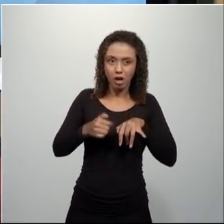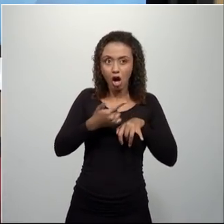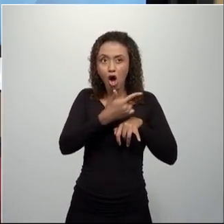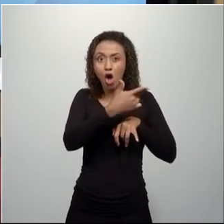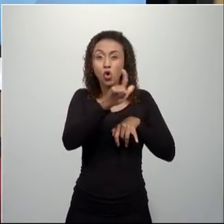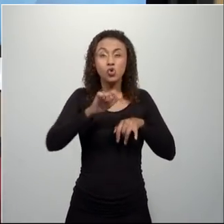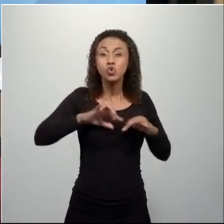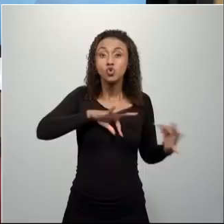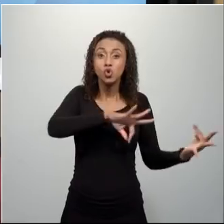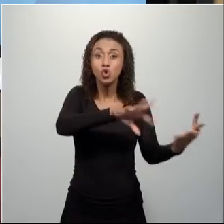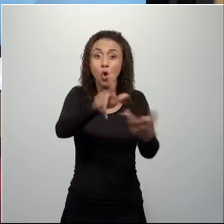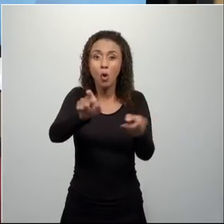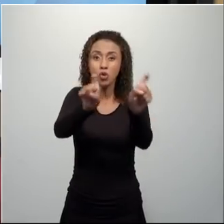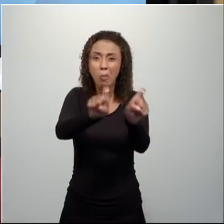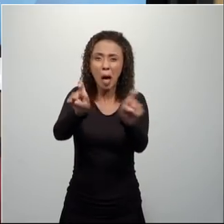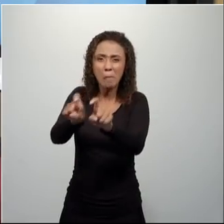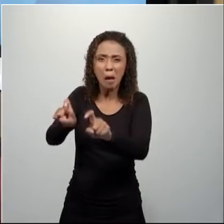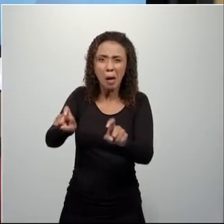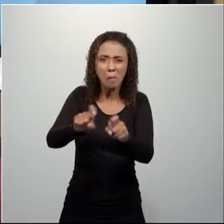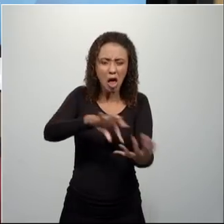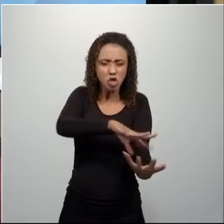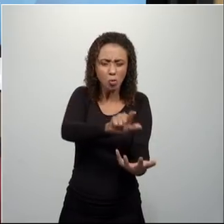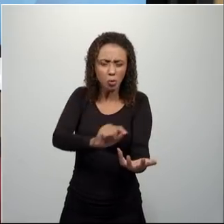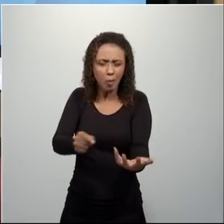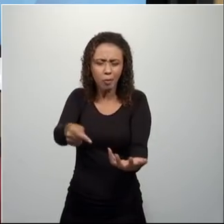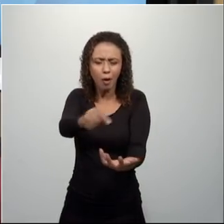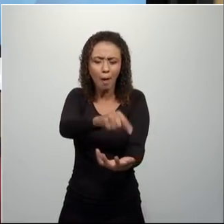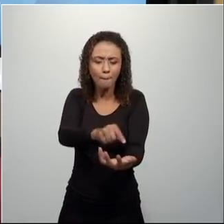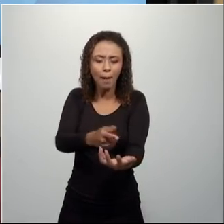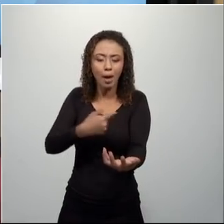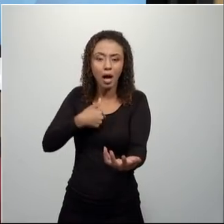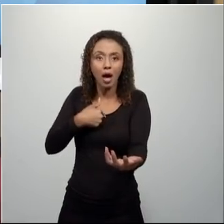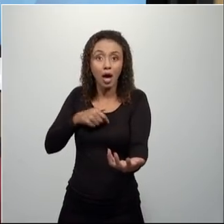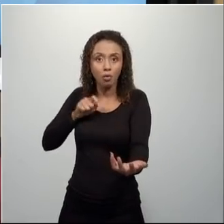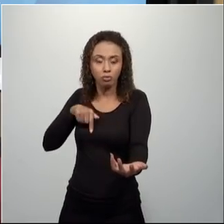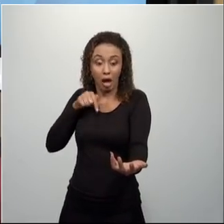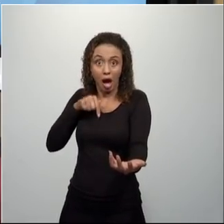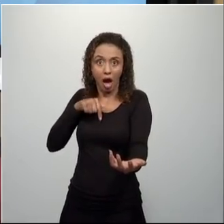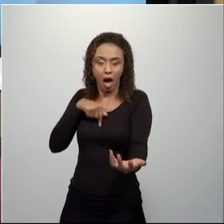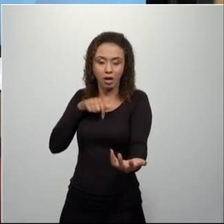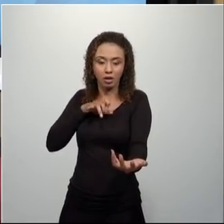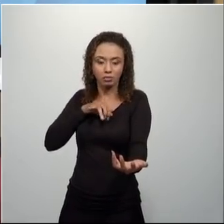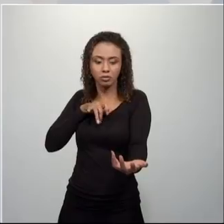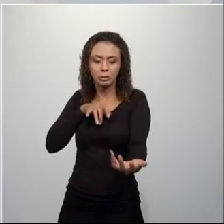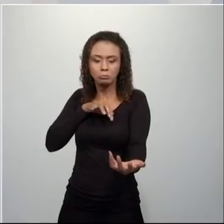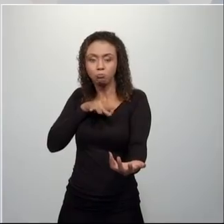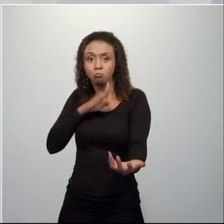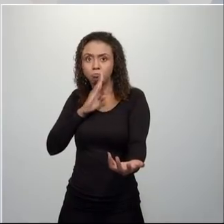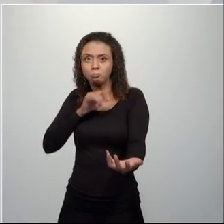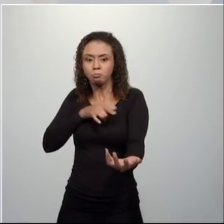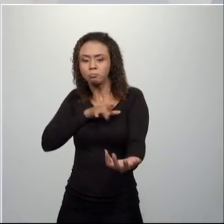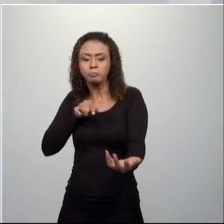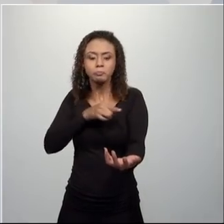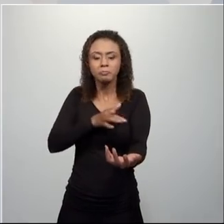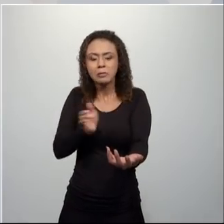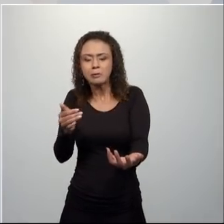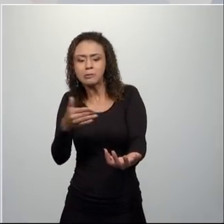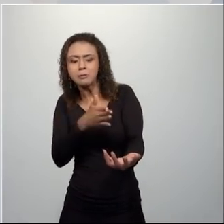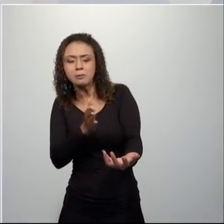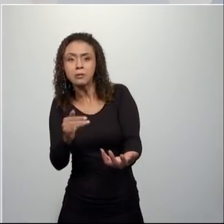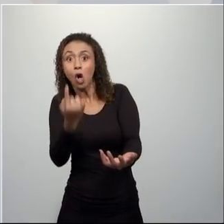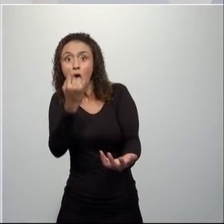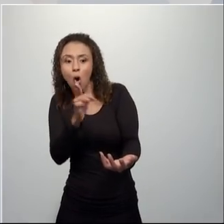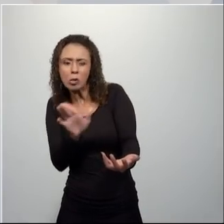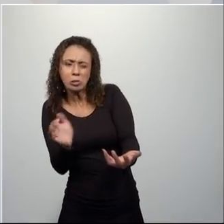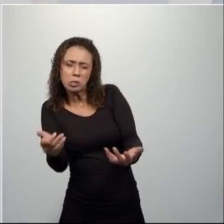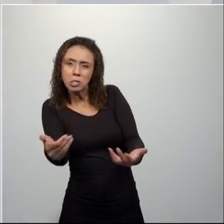no mundo e essas máquinas repassam para o servidor a requisição então aqui no exemplo lançando na